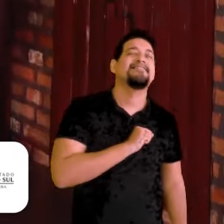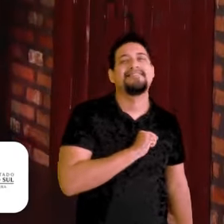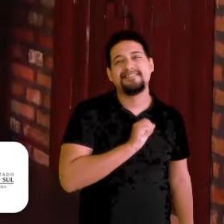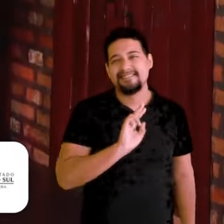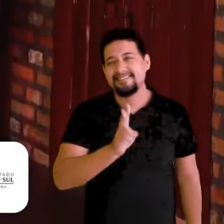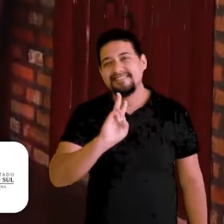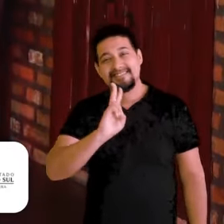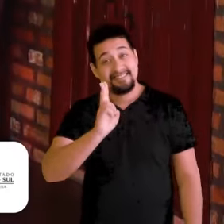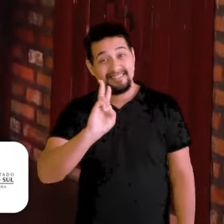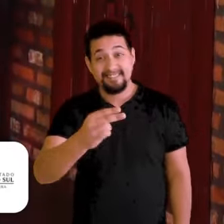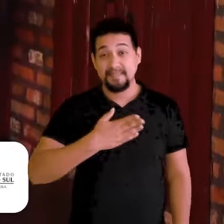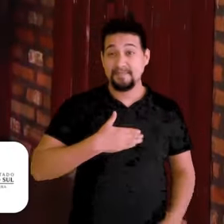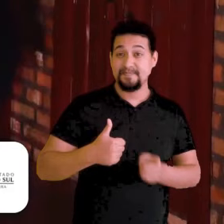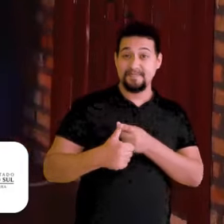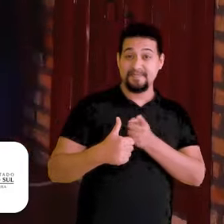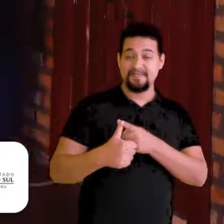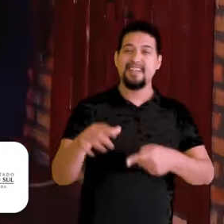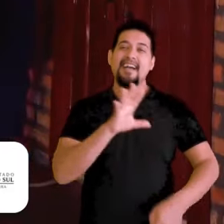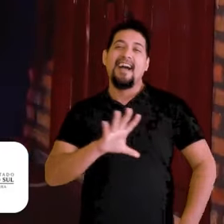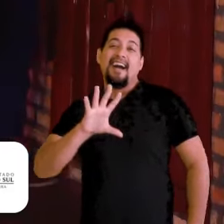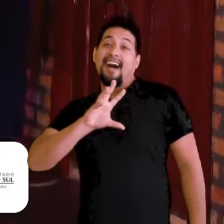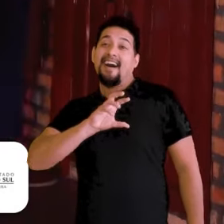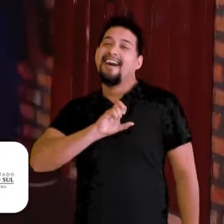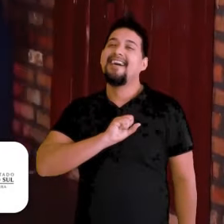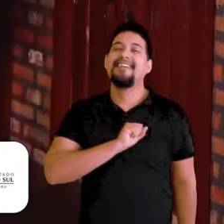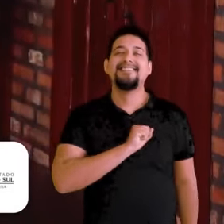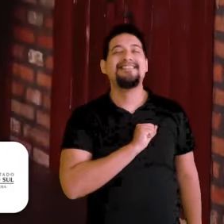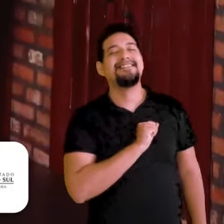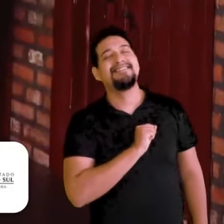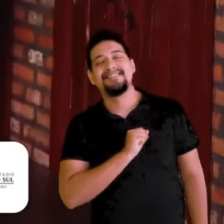amor. Se foi e será o meu primeiro